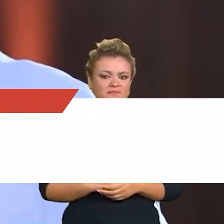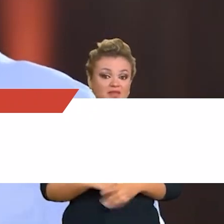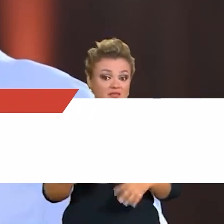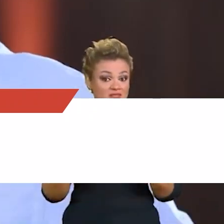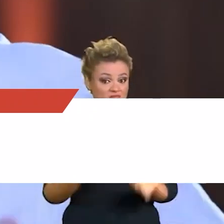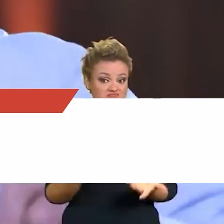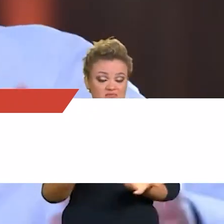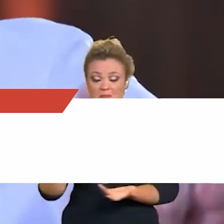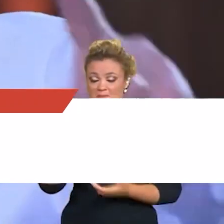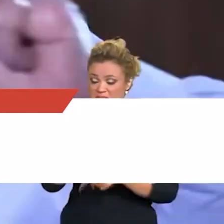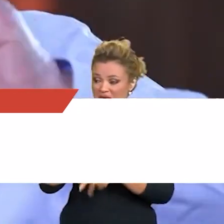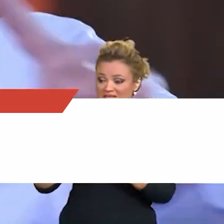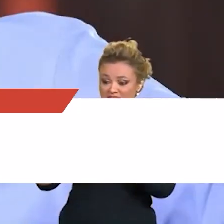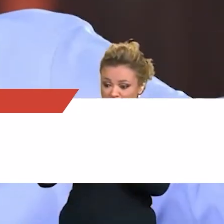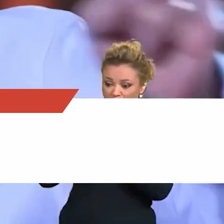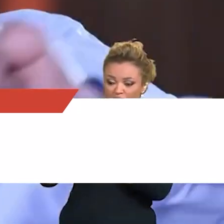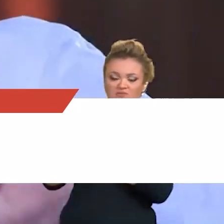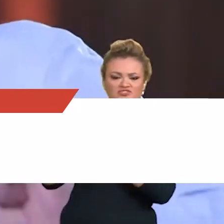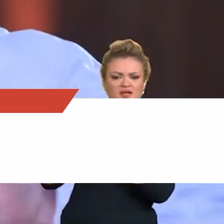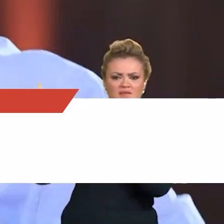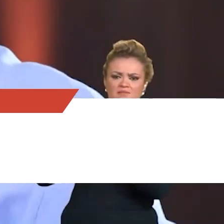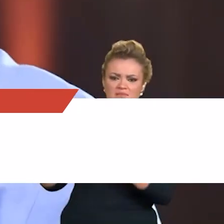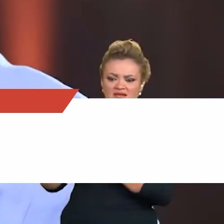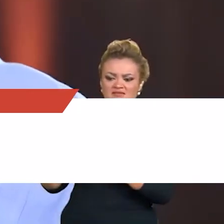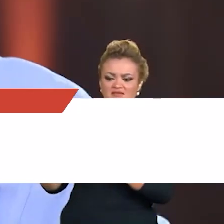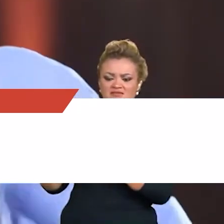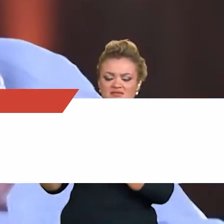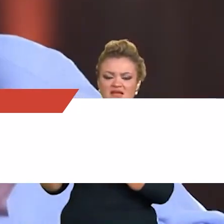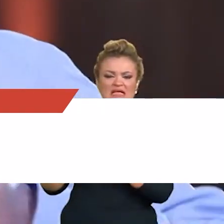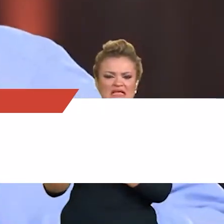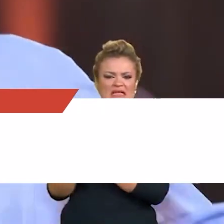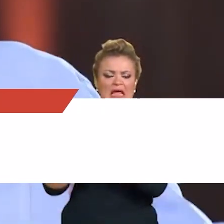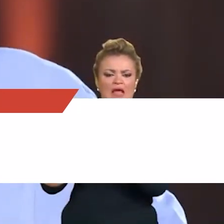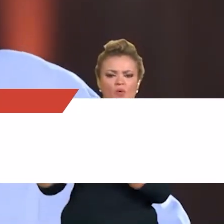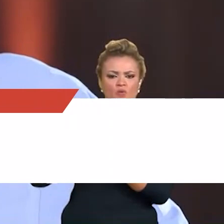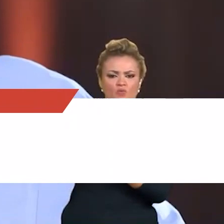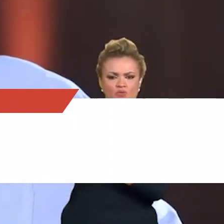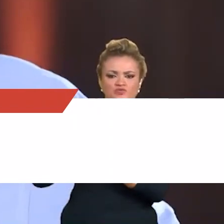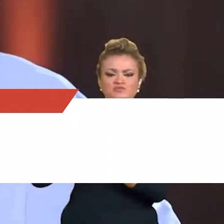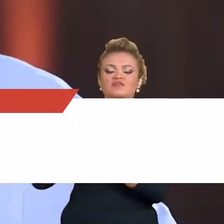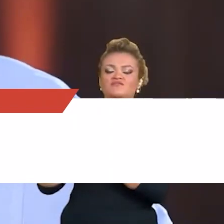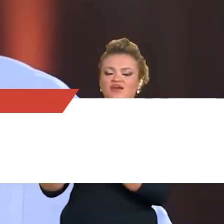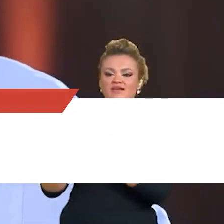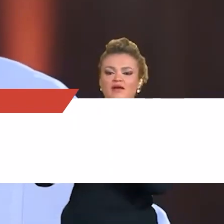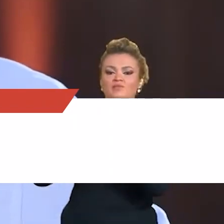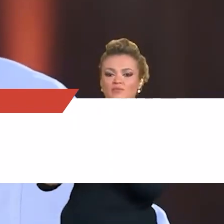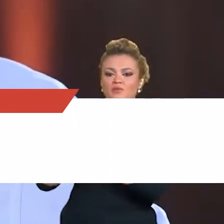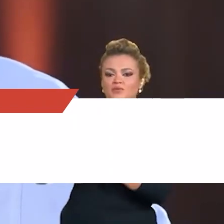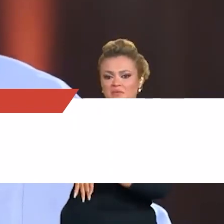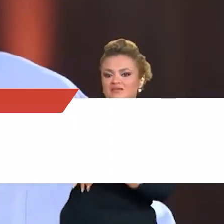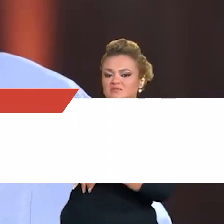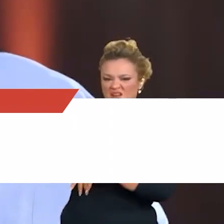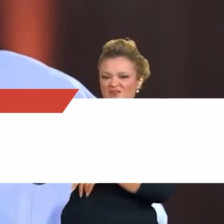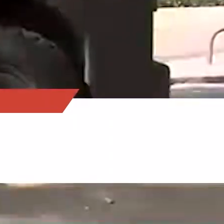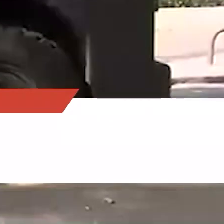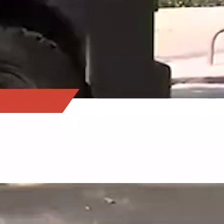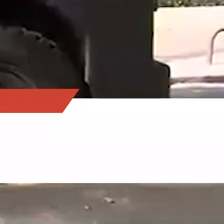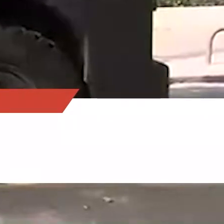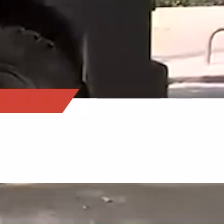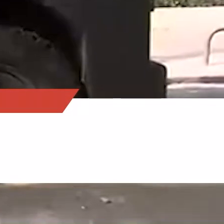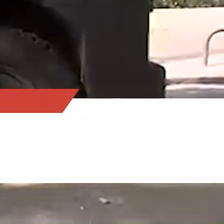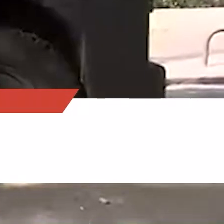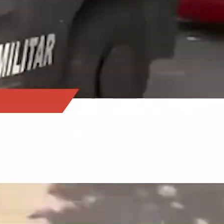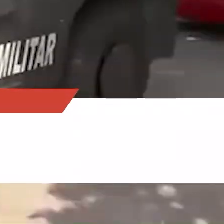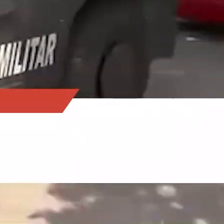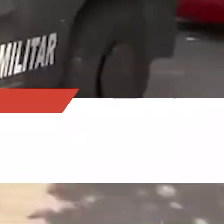problemas que tem sido motivo de preocupação sugestão ele ressaltou que é papel dos governantes do país melhorar